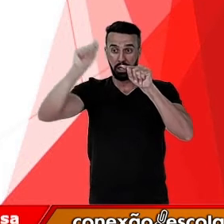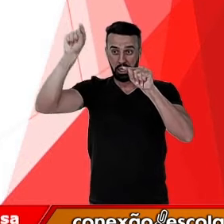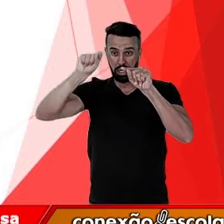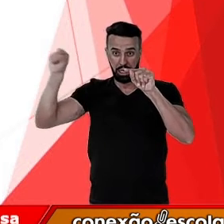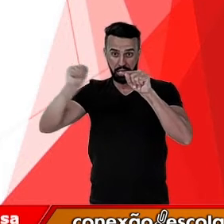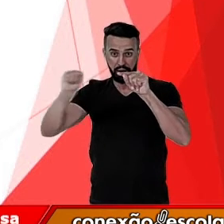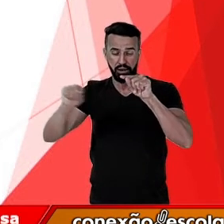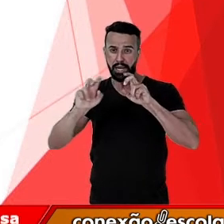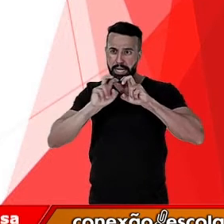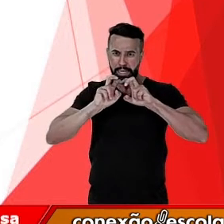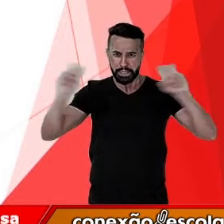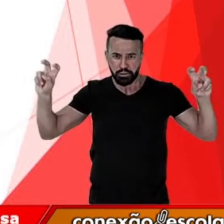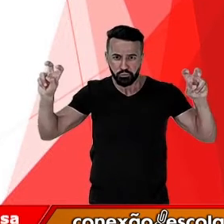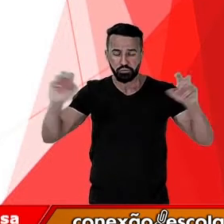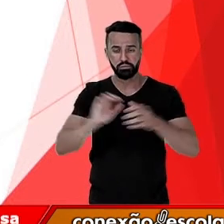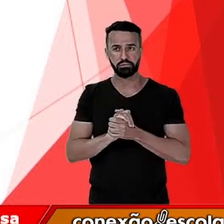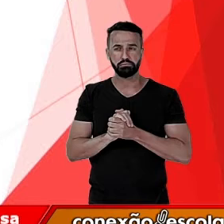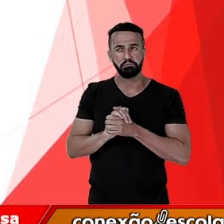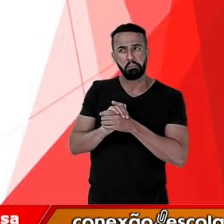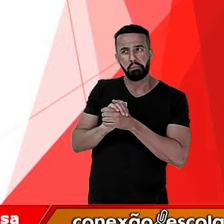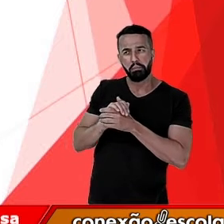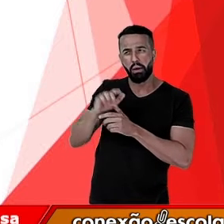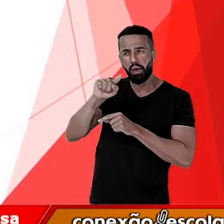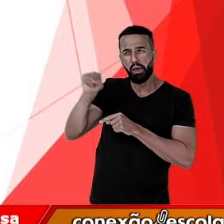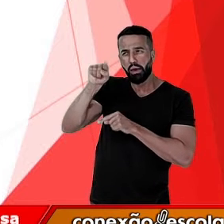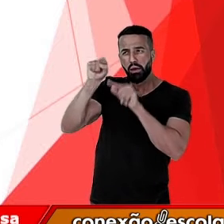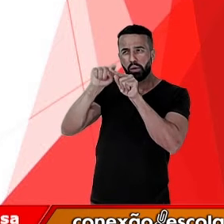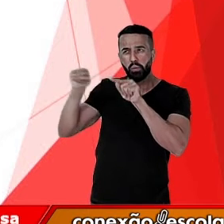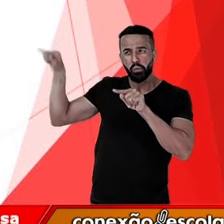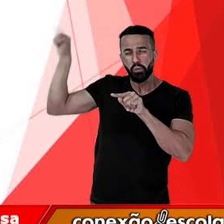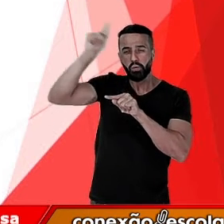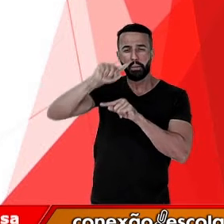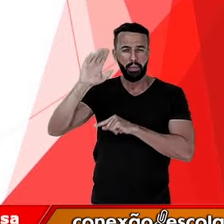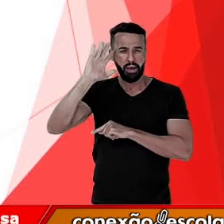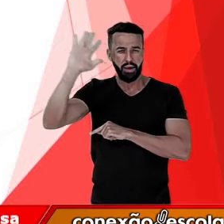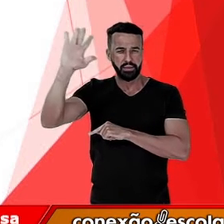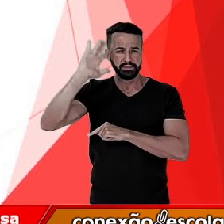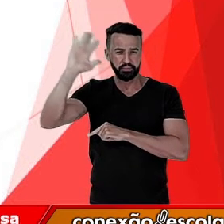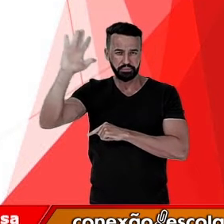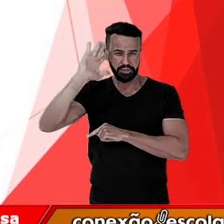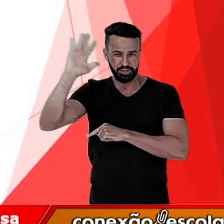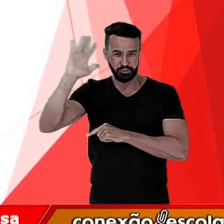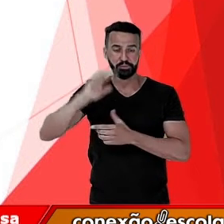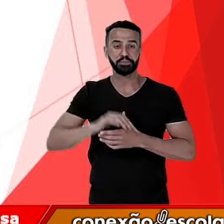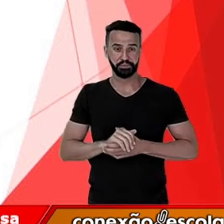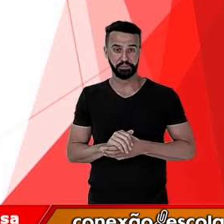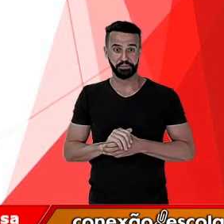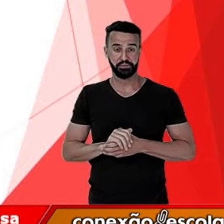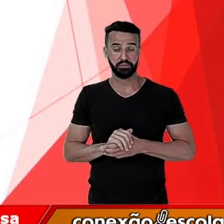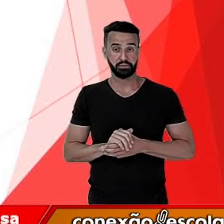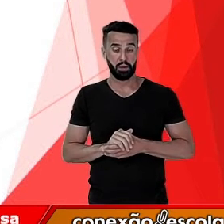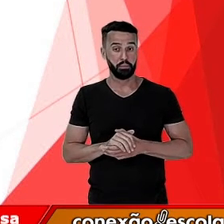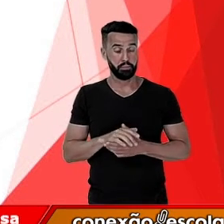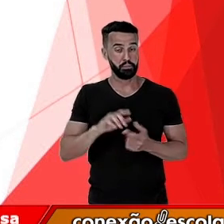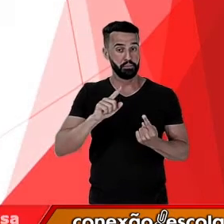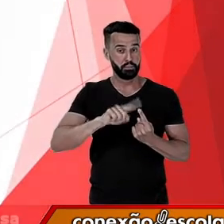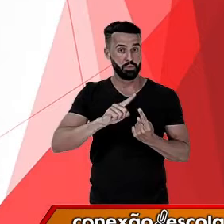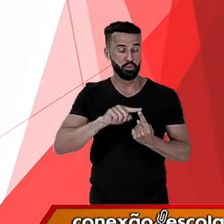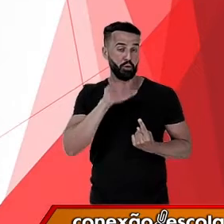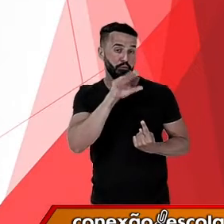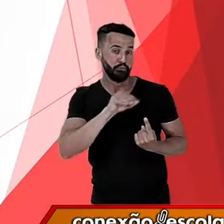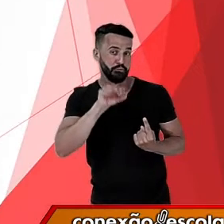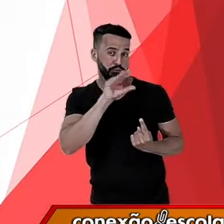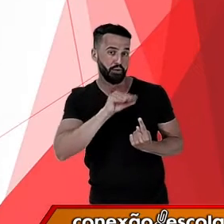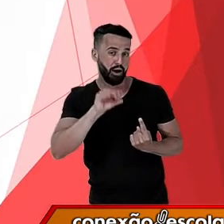de pensamento e alguns outros. Esses são os mais utilizados. O balão de fala, ele indica então que a